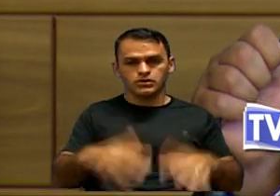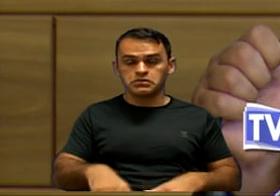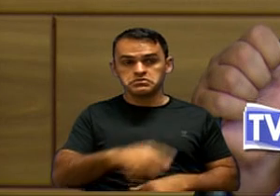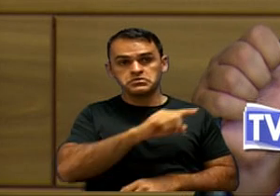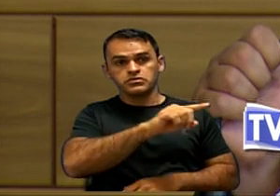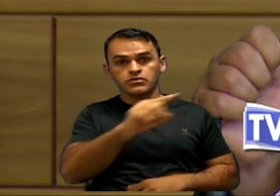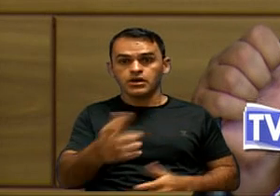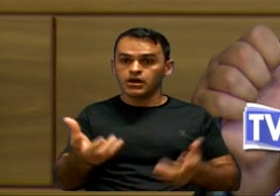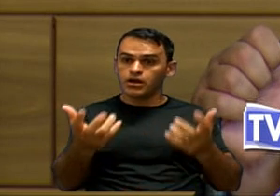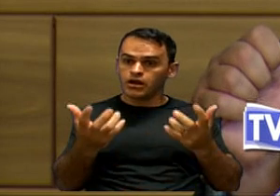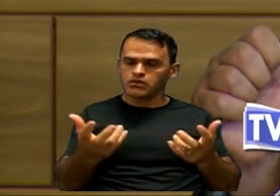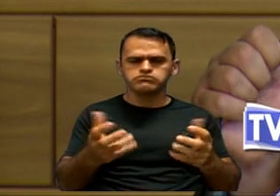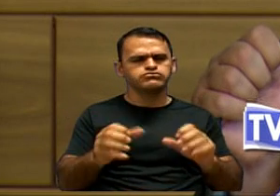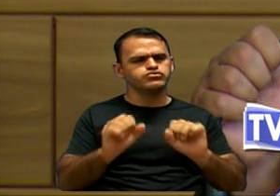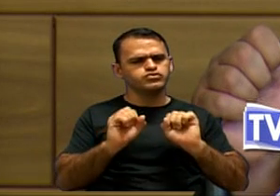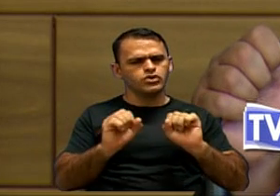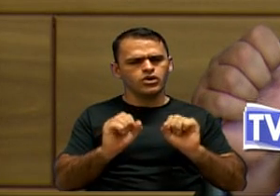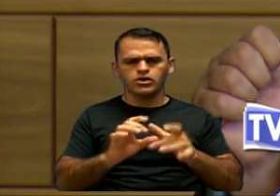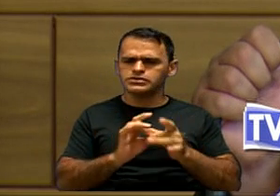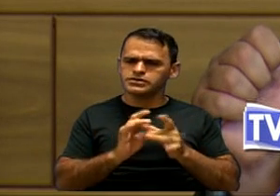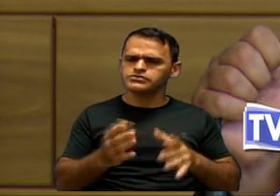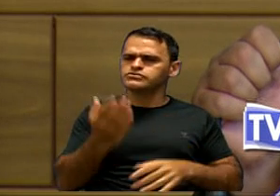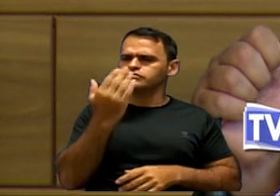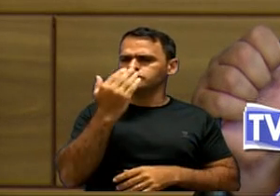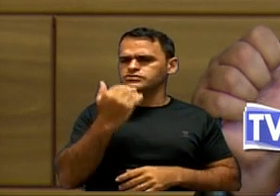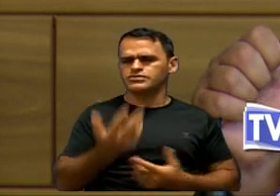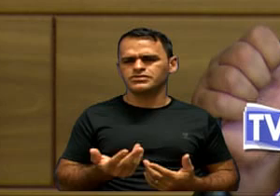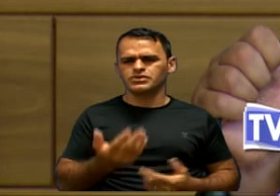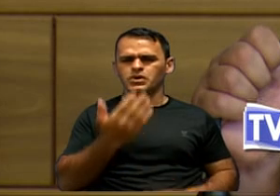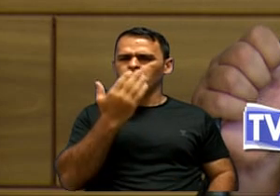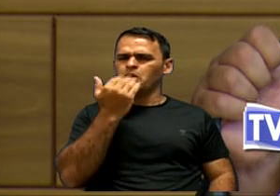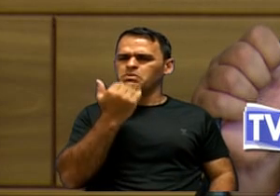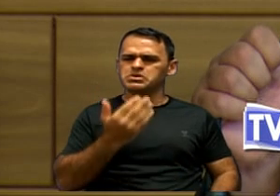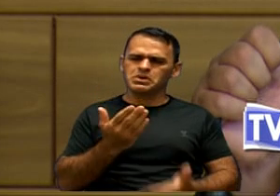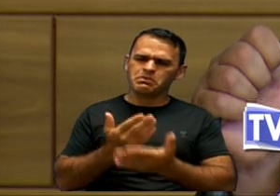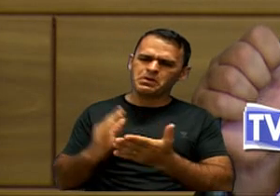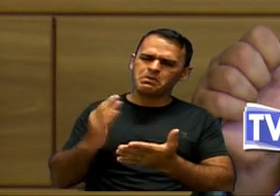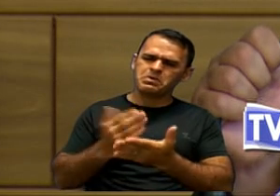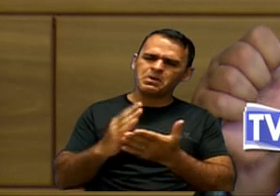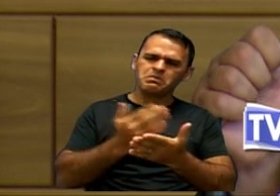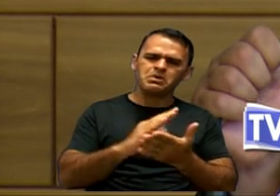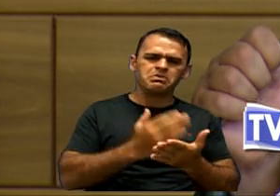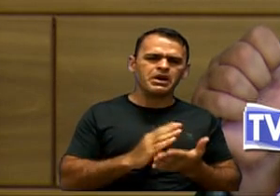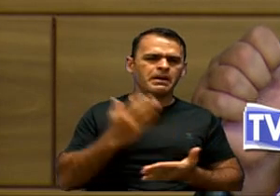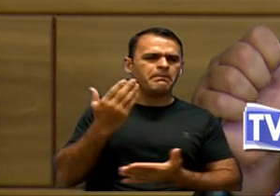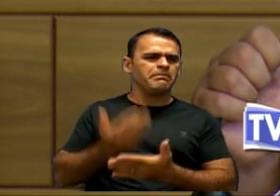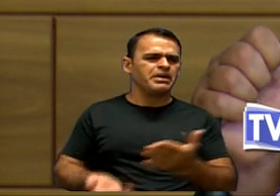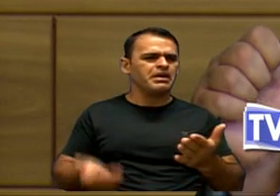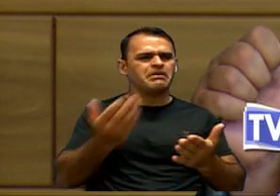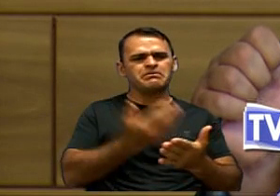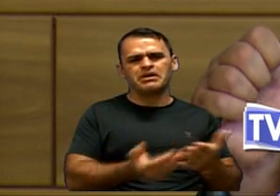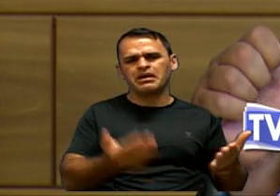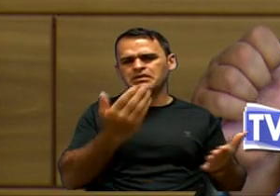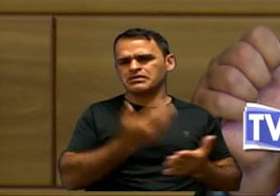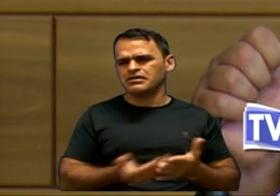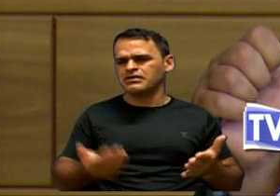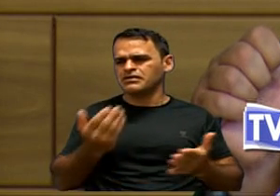todos possam realmente poder alimentar, porque nós temos uma perca muito grande de alimentação nas nossas escolas por